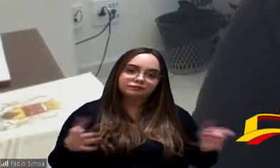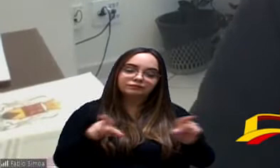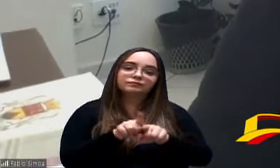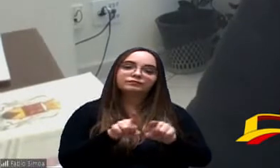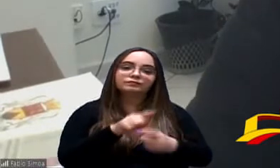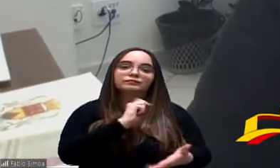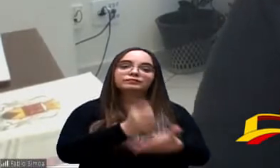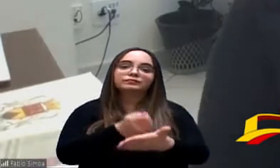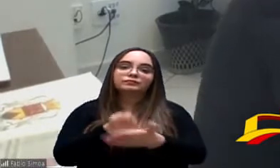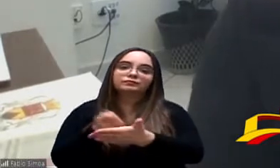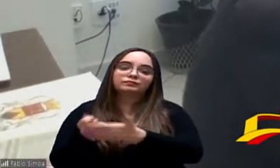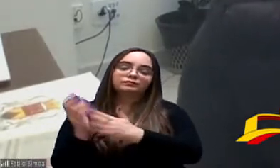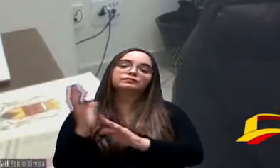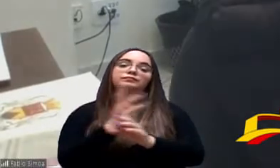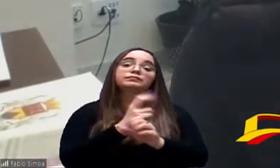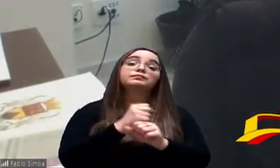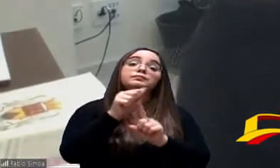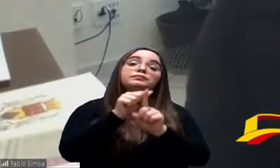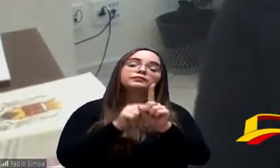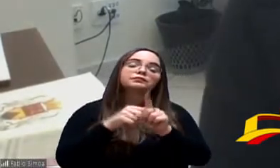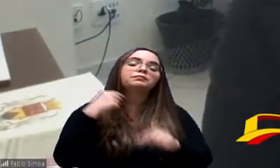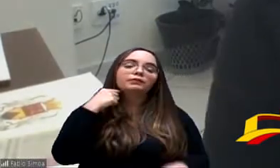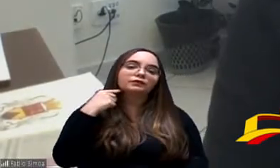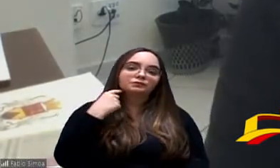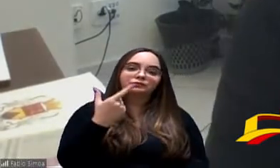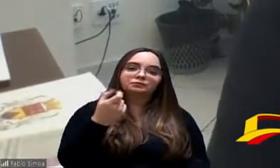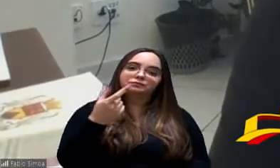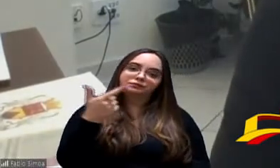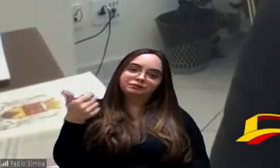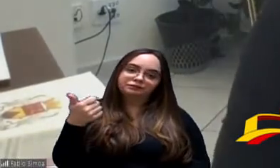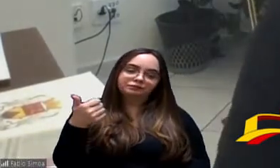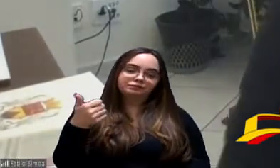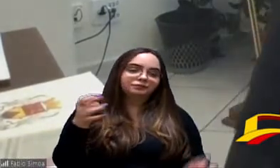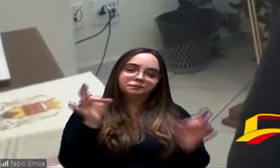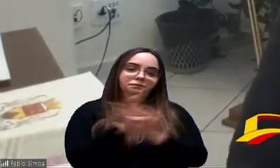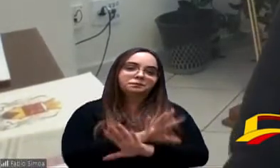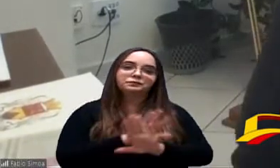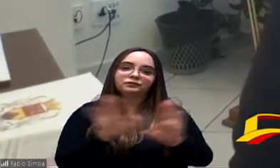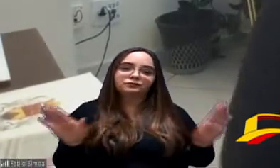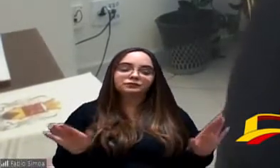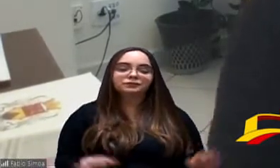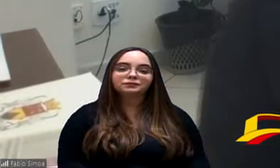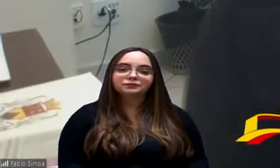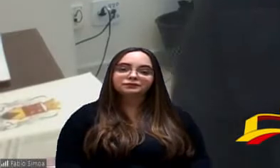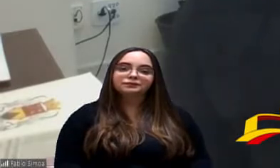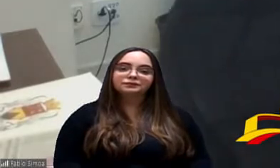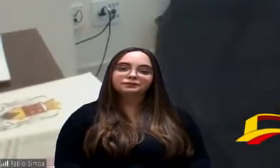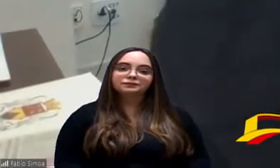orçamentárias de maio de 2021. Por enquanto é só, presidente.